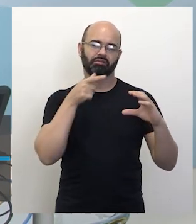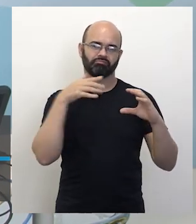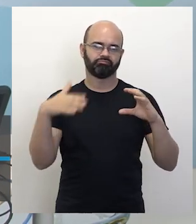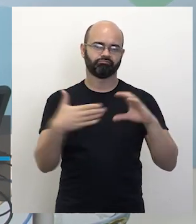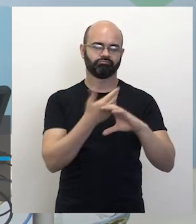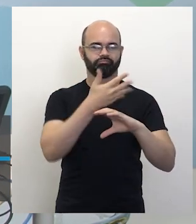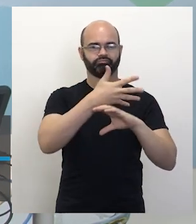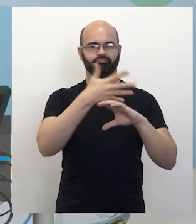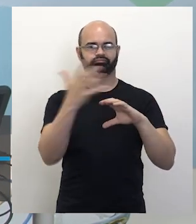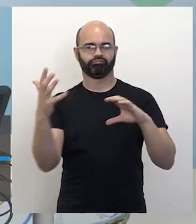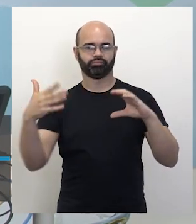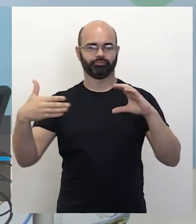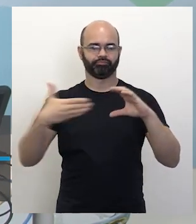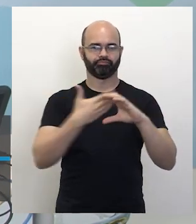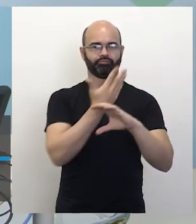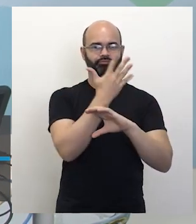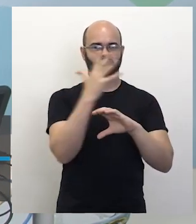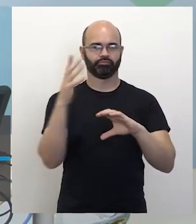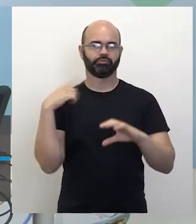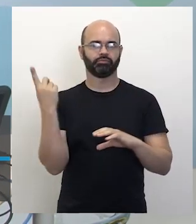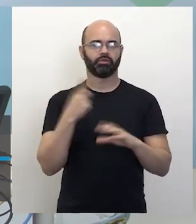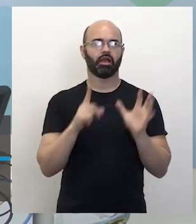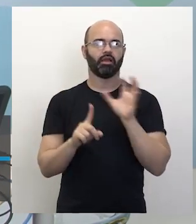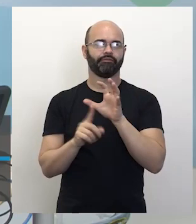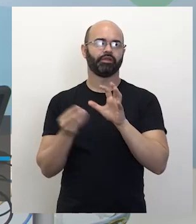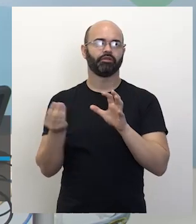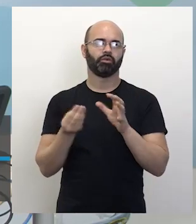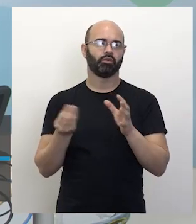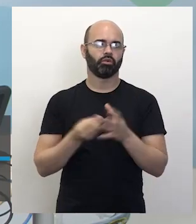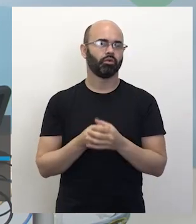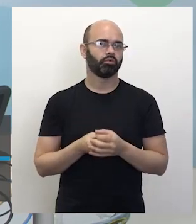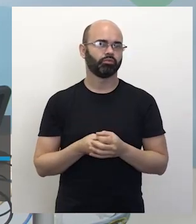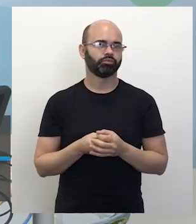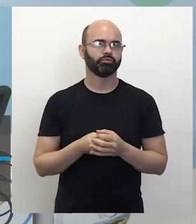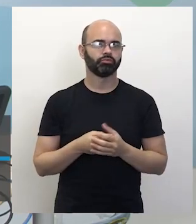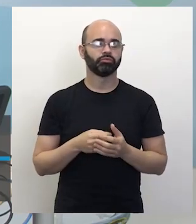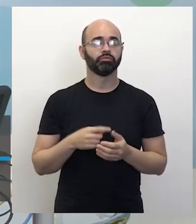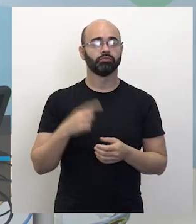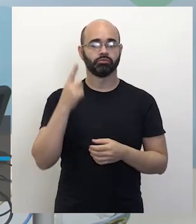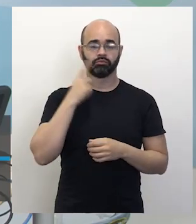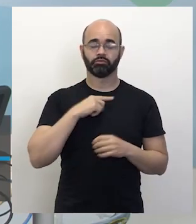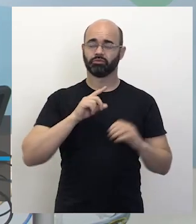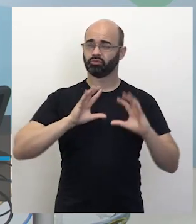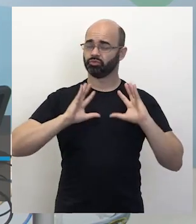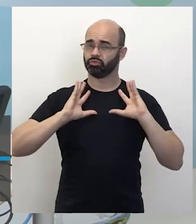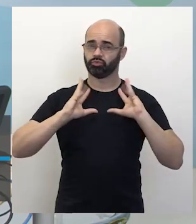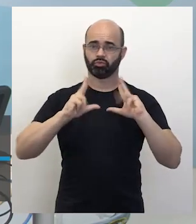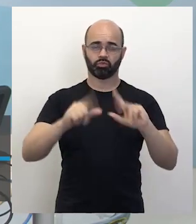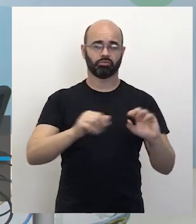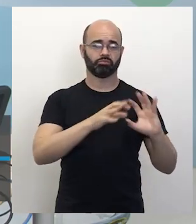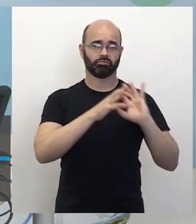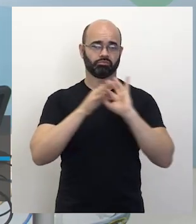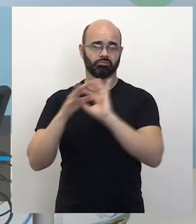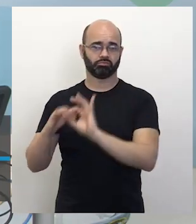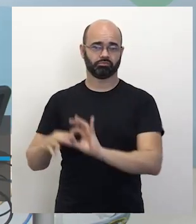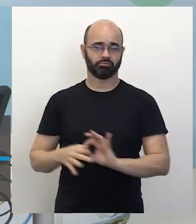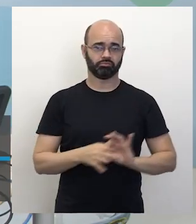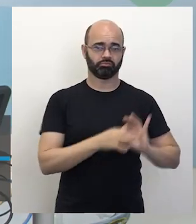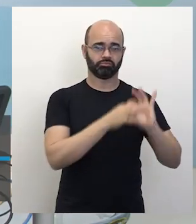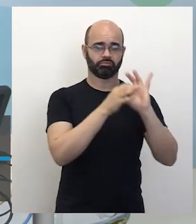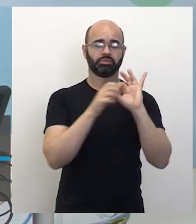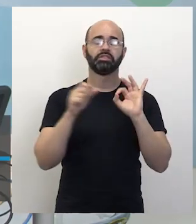a professora Nelly disse assim, a gente precisa perceber que tudo está interligado, né? Então, assim,